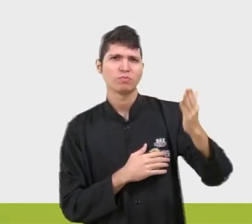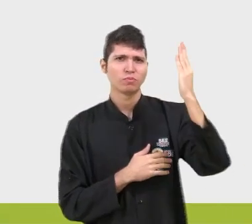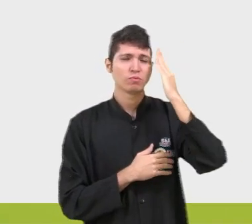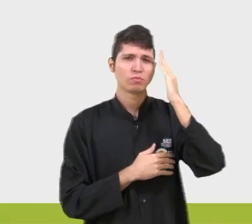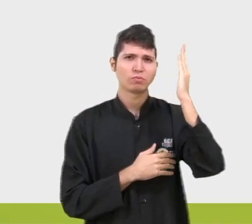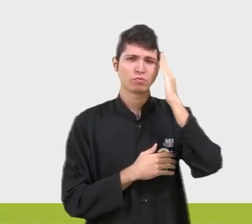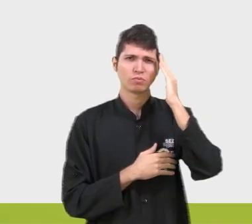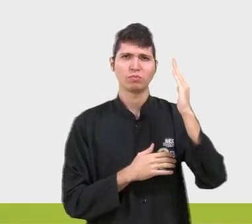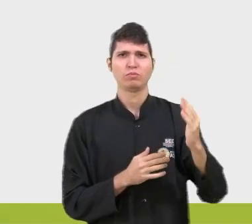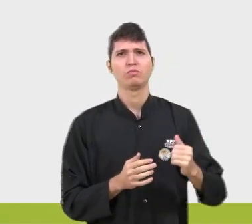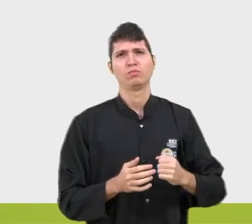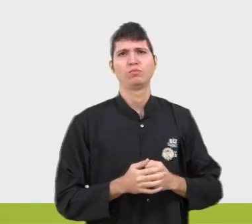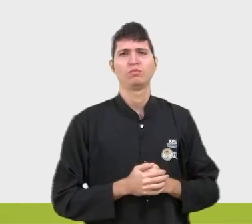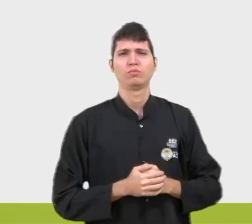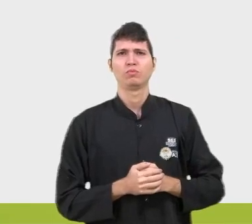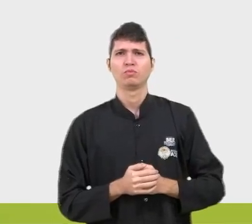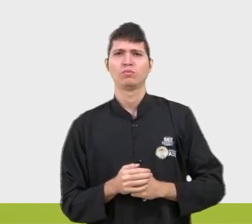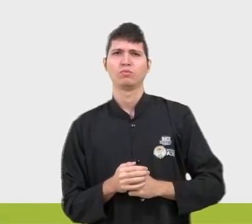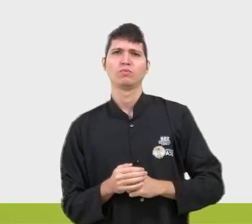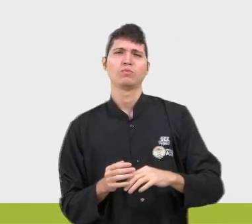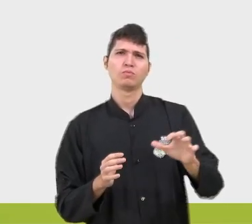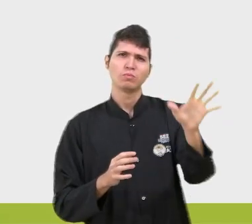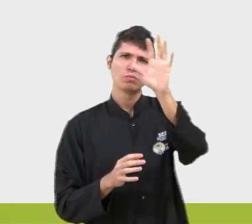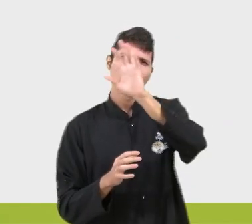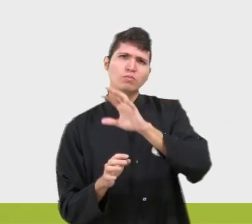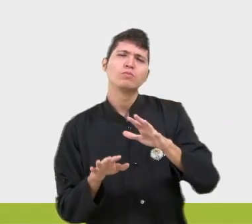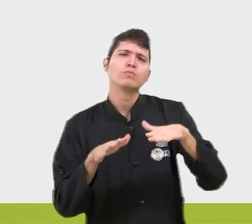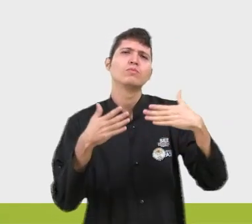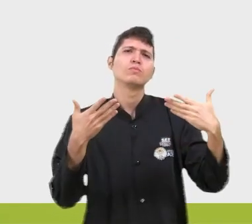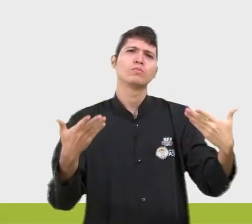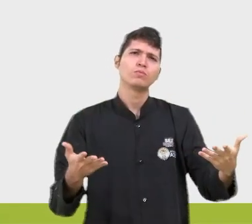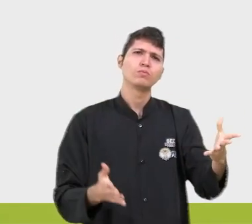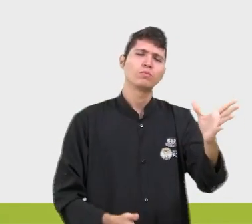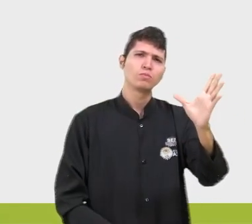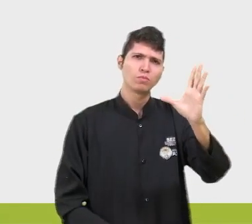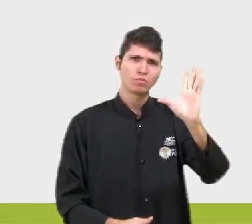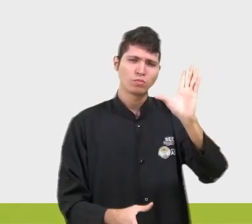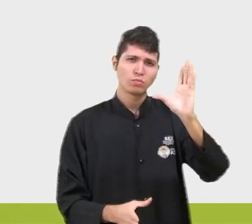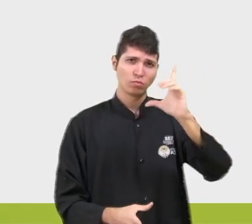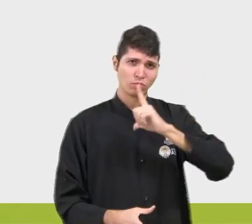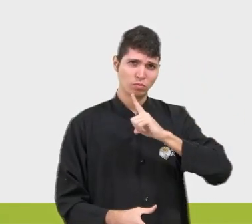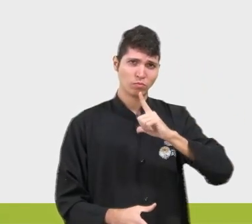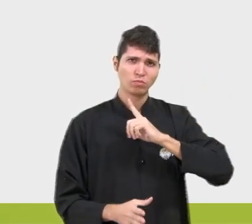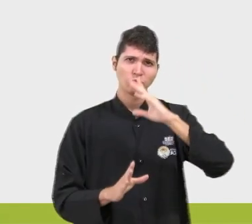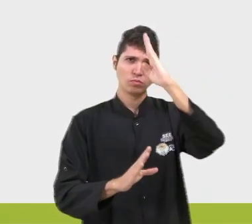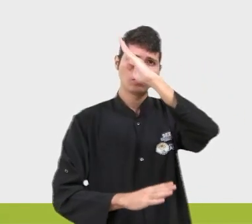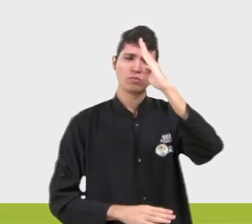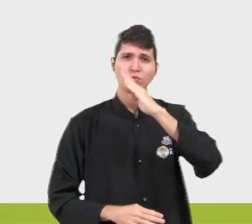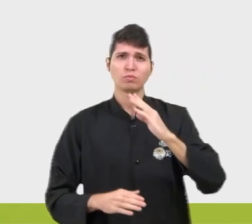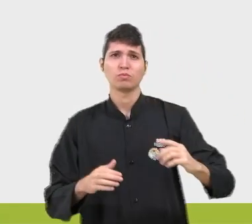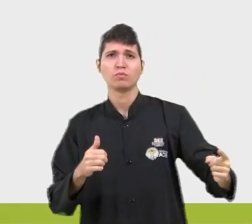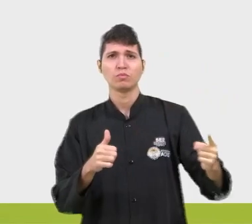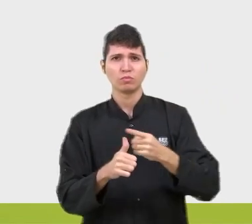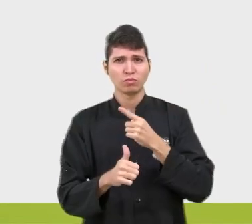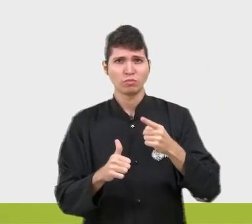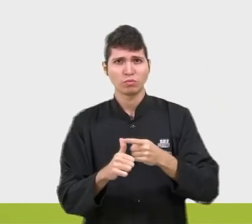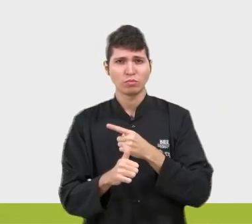quais são as regionalizações que tem no Brasil. Primeiramente, o que